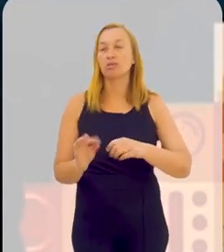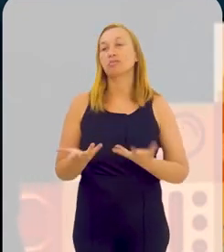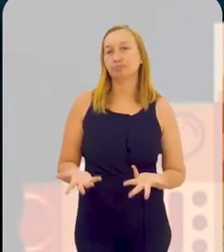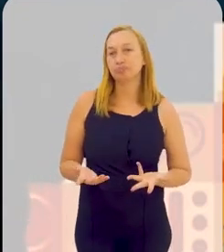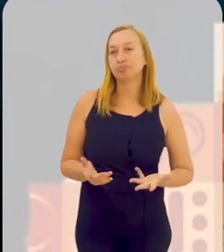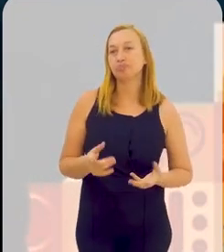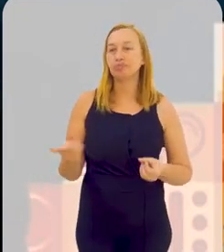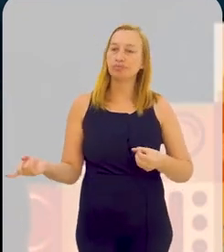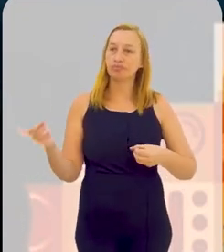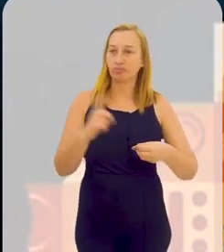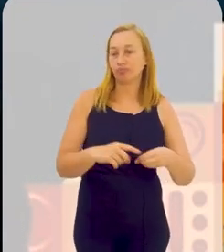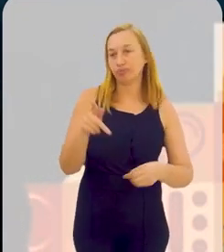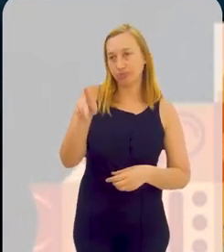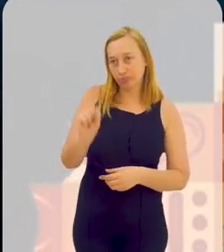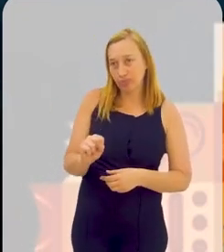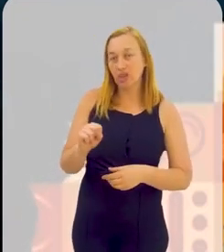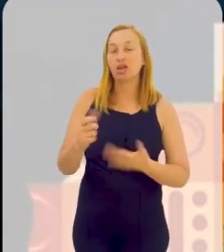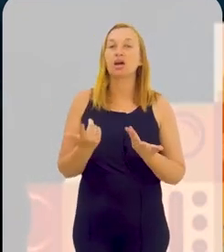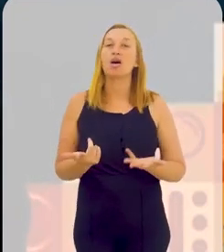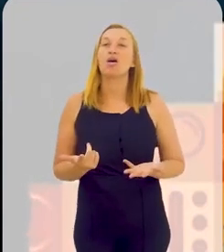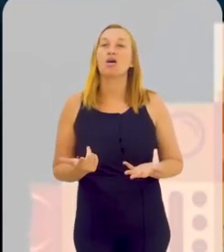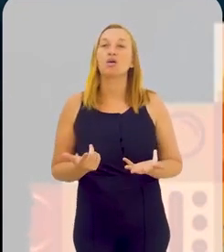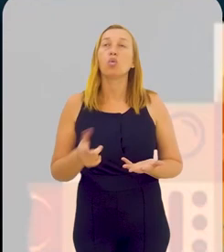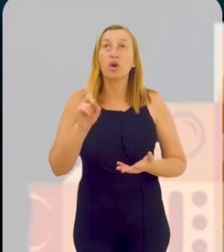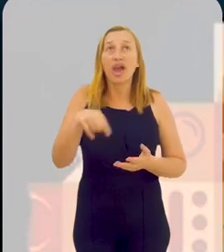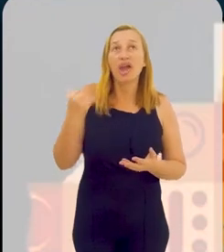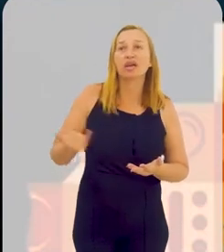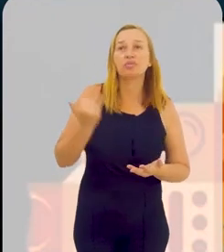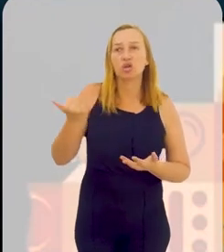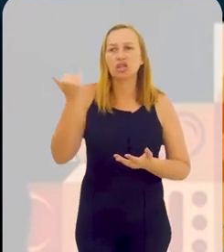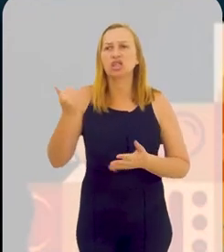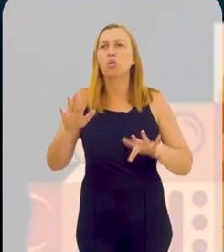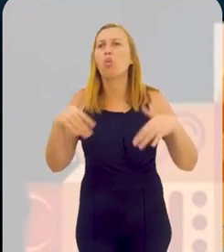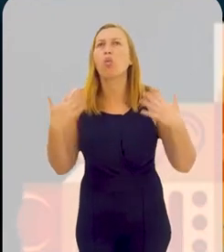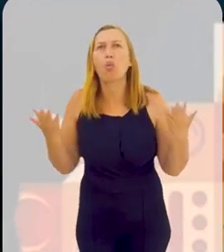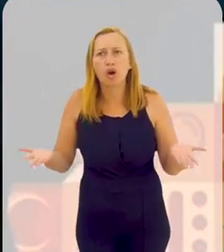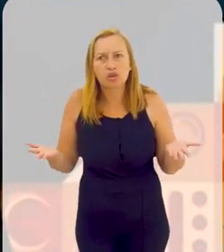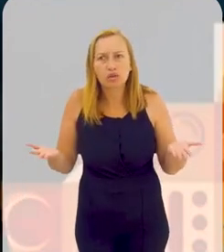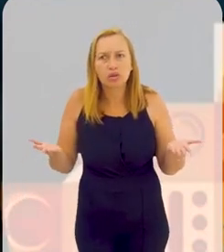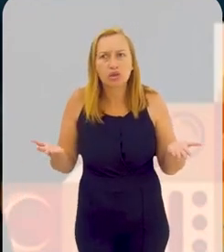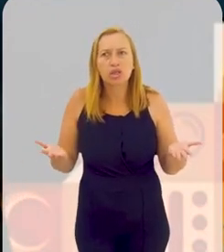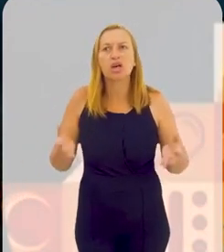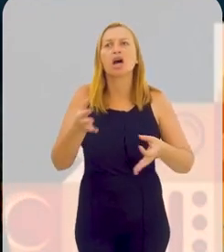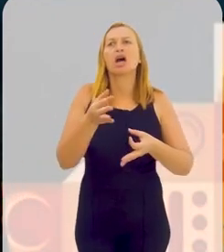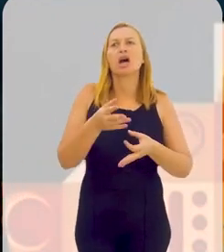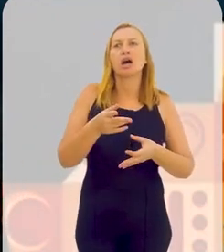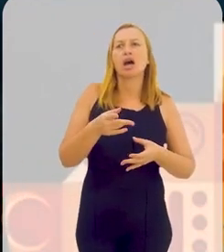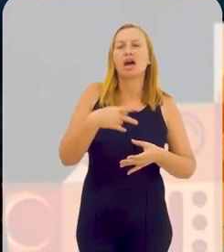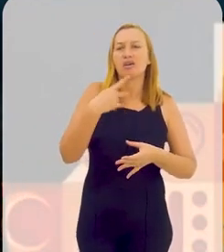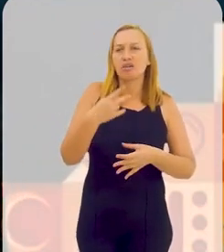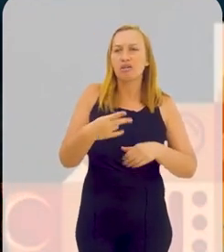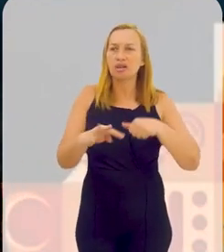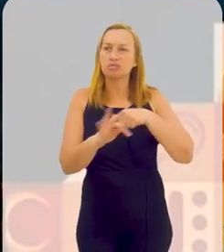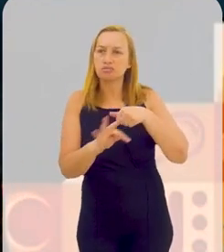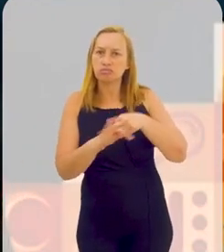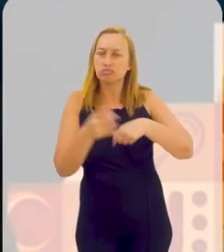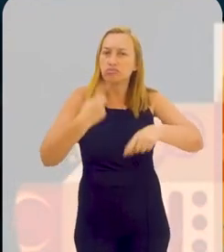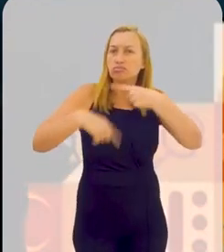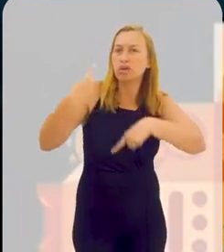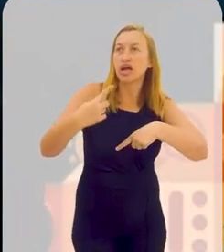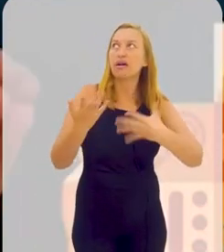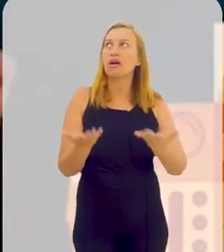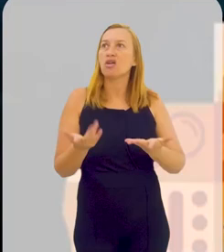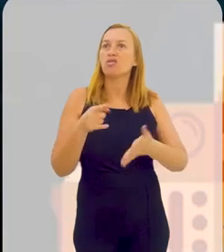né, para que você reinjete o gás. O que é importante é quando essa justificativa técnica